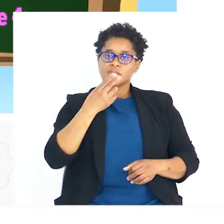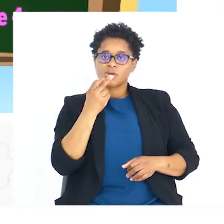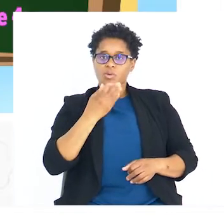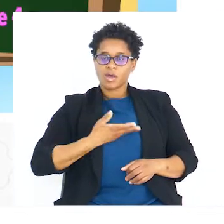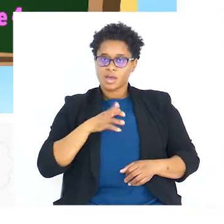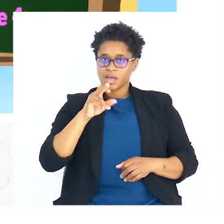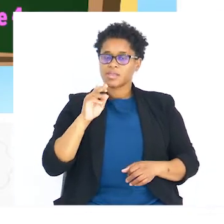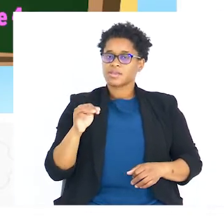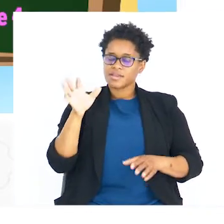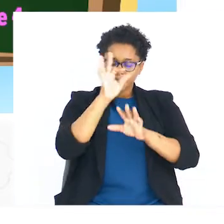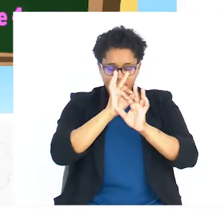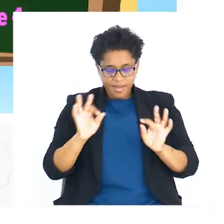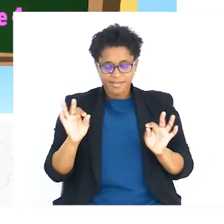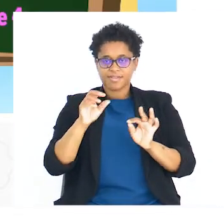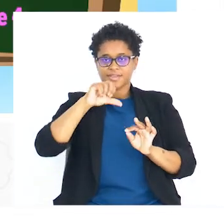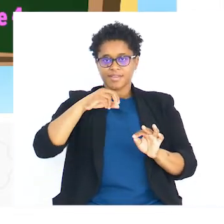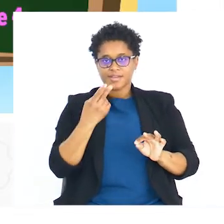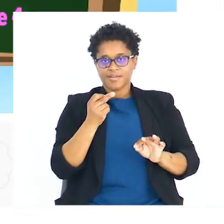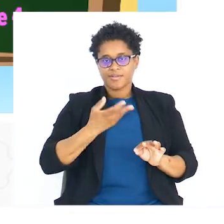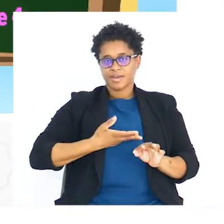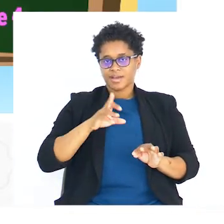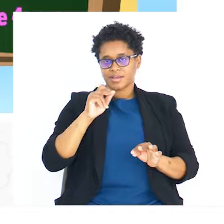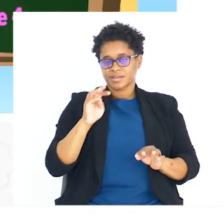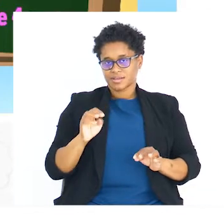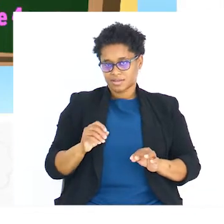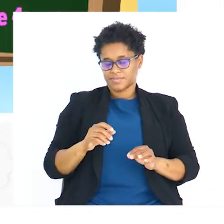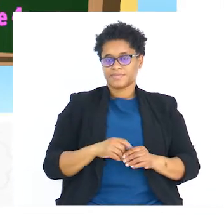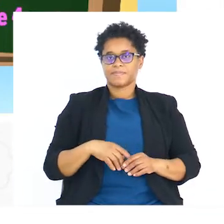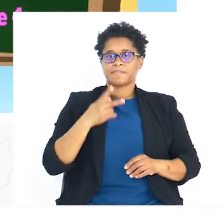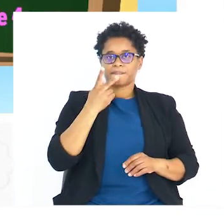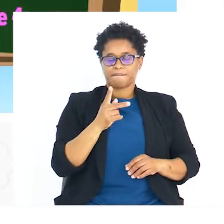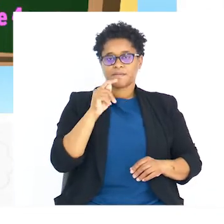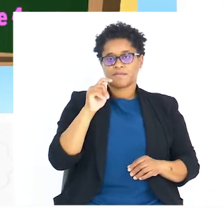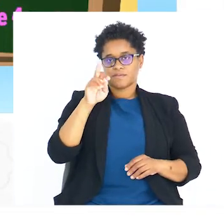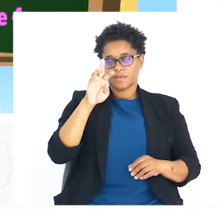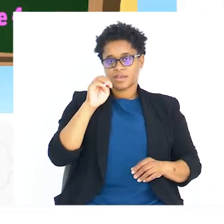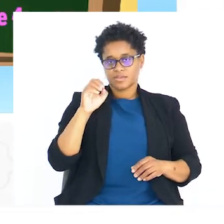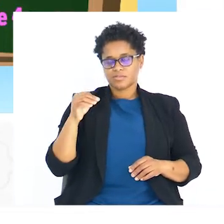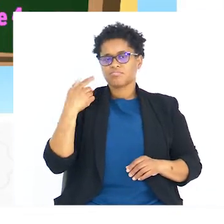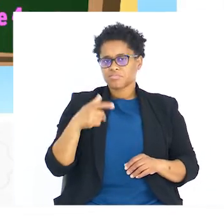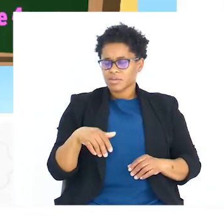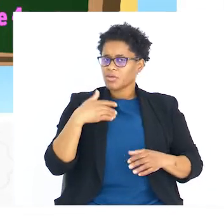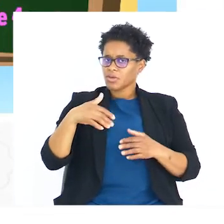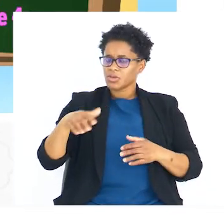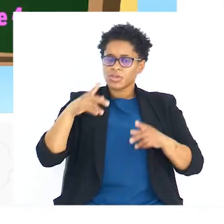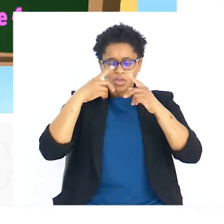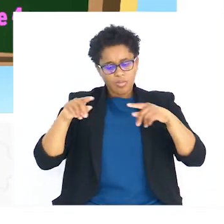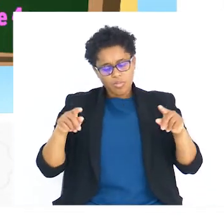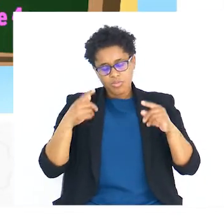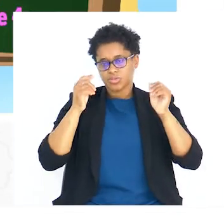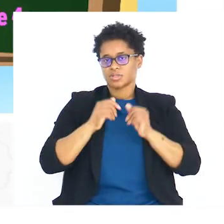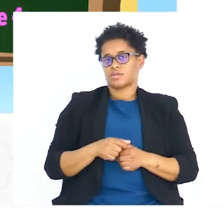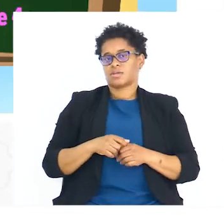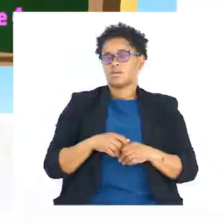quadras. Excelente, quadras. Os versos têm ritmo e